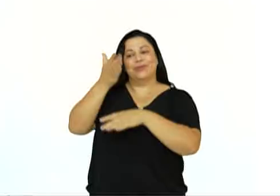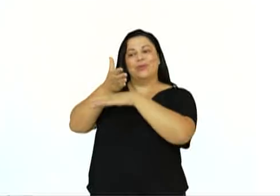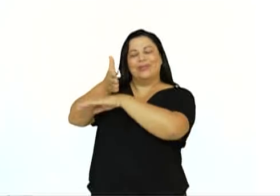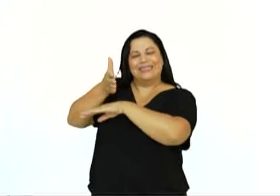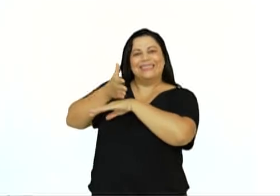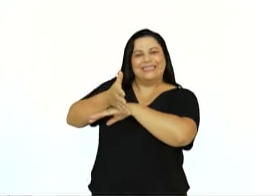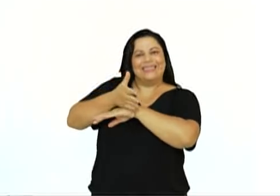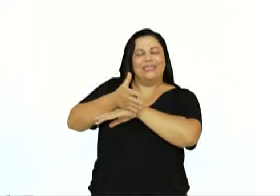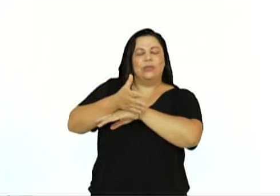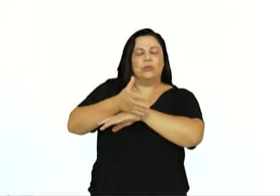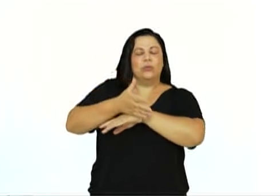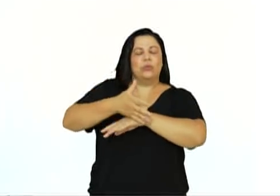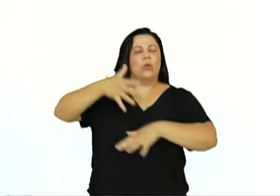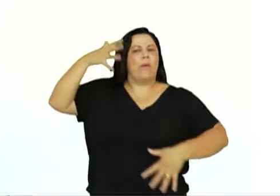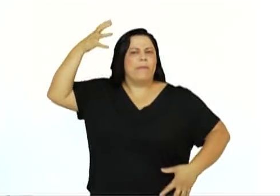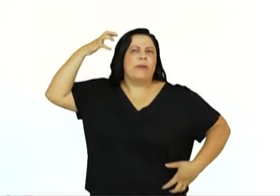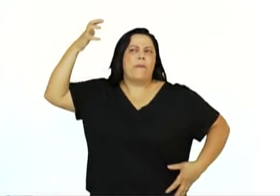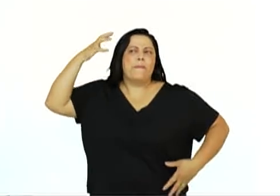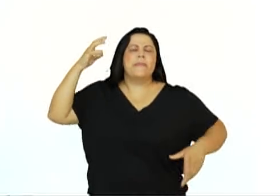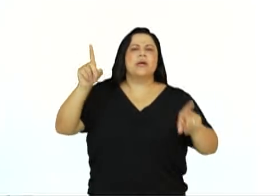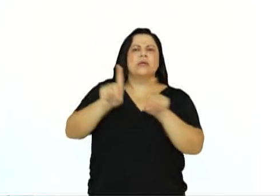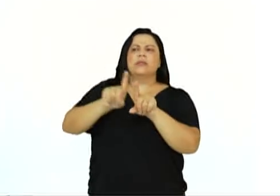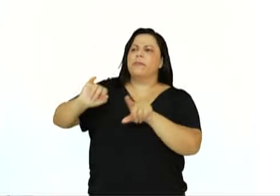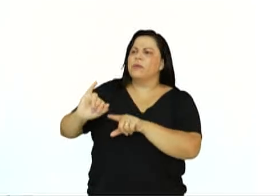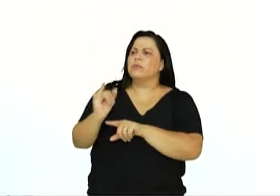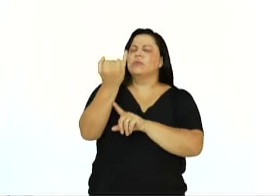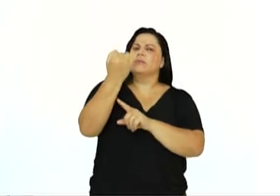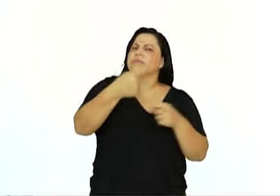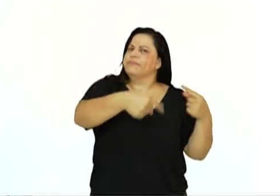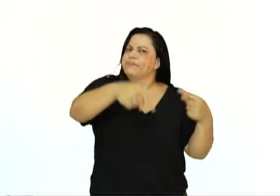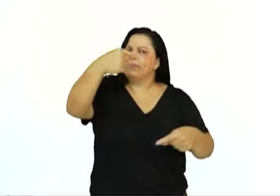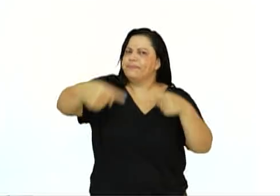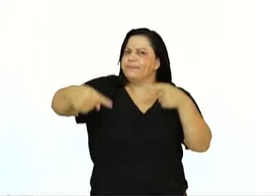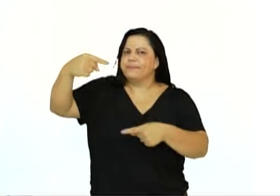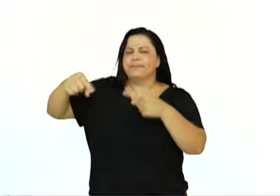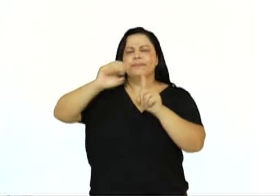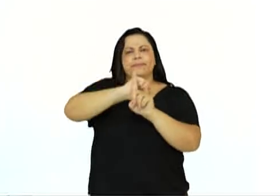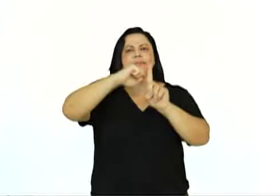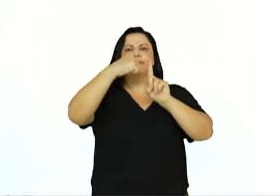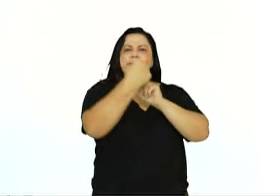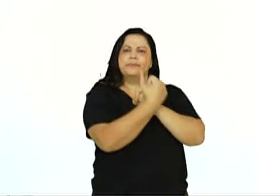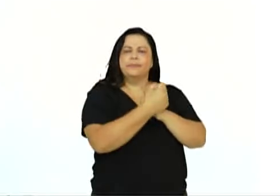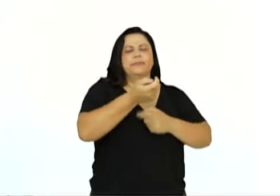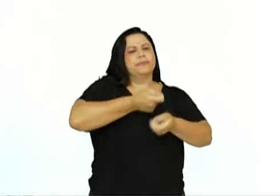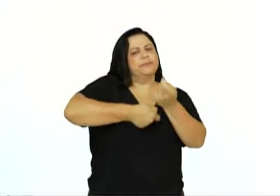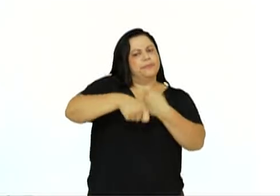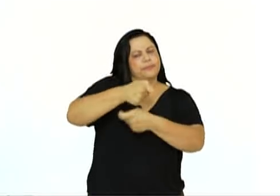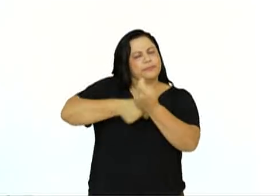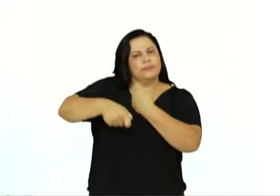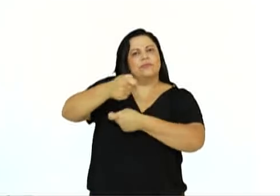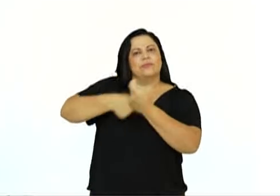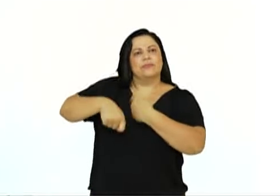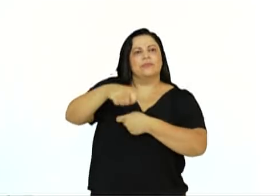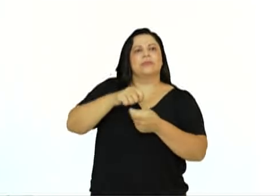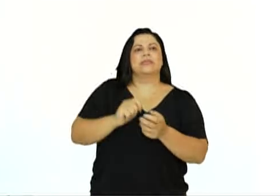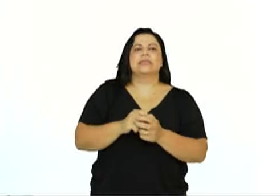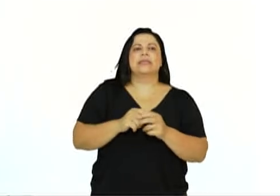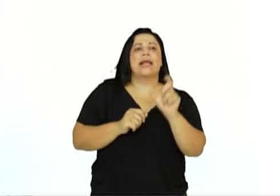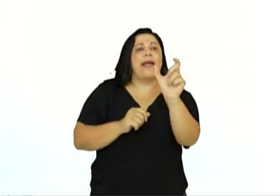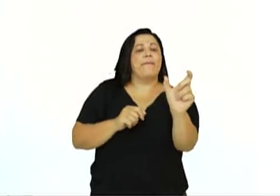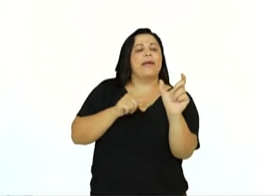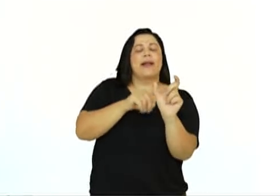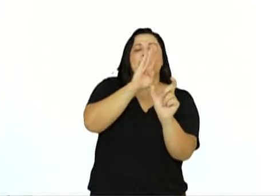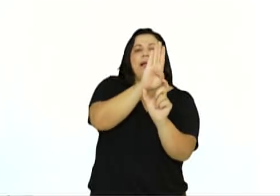o momento do banho para discutir questões políticas, econômicas e sociais, né? Os balneários, essa palavra balneário, né,